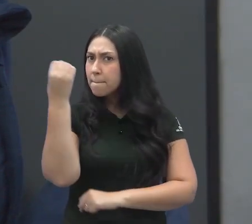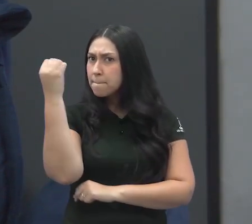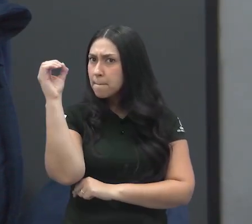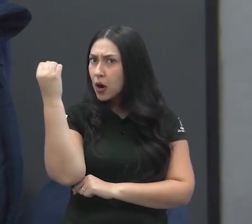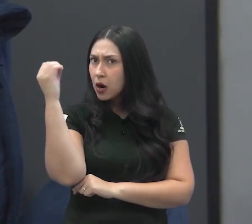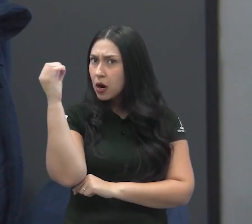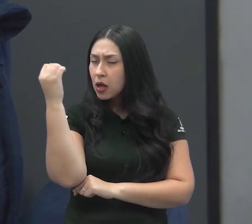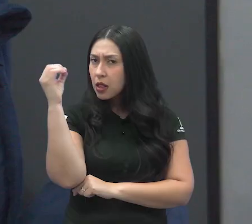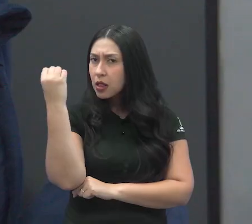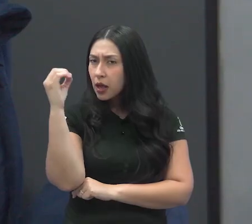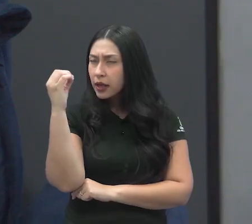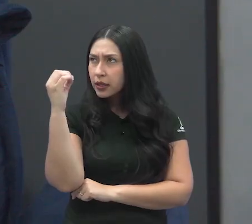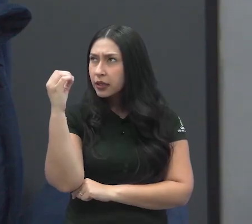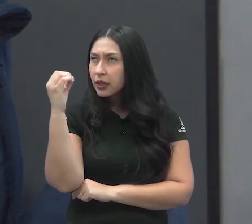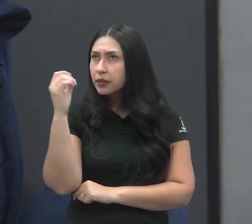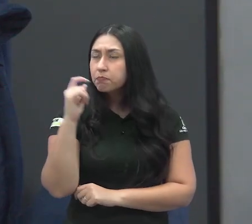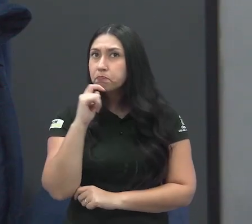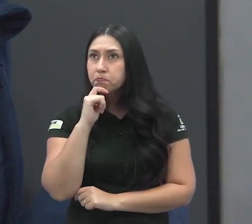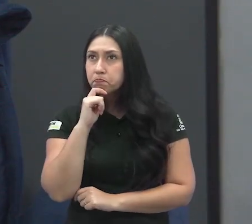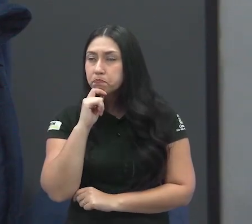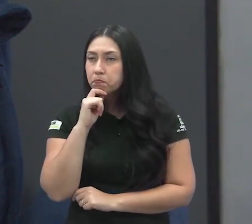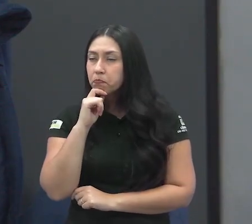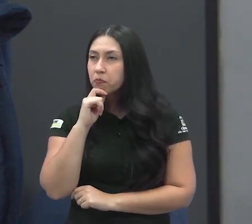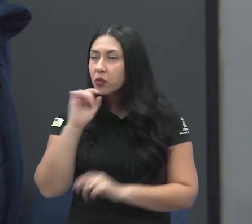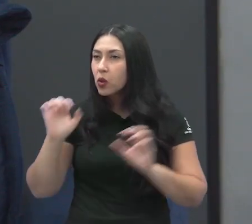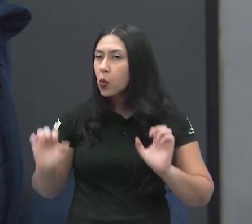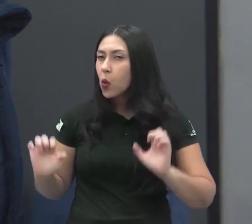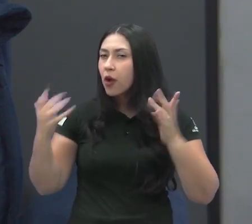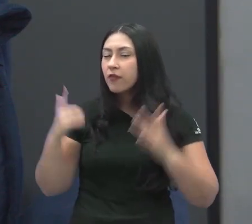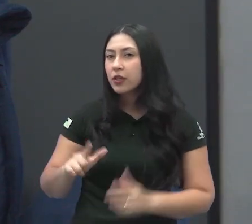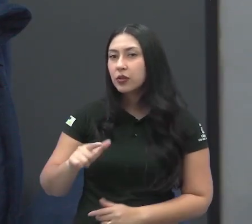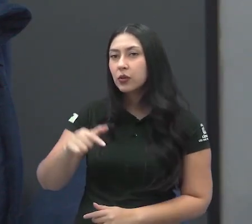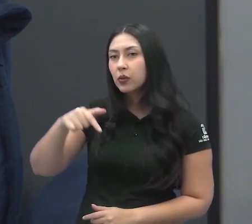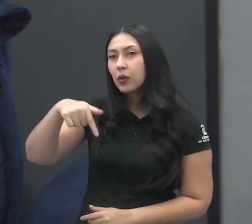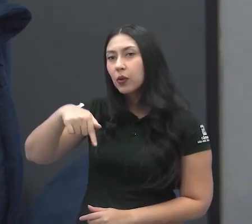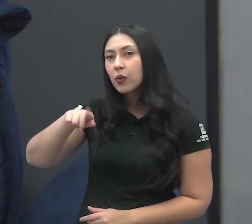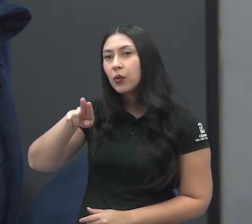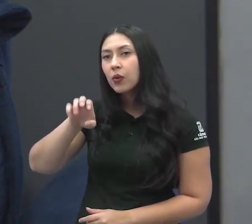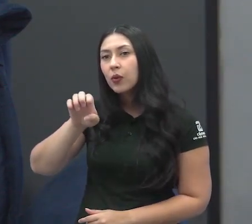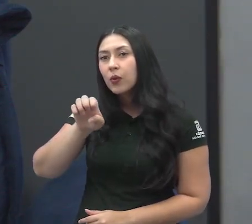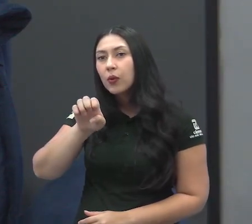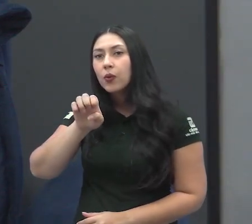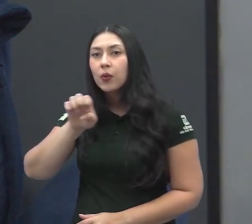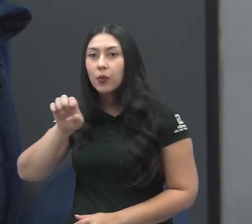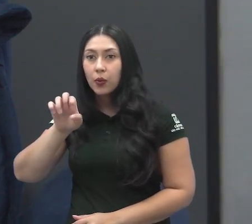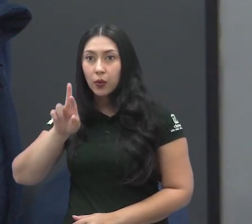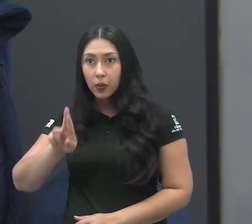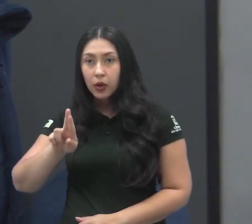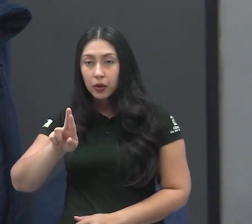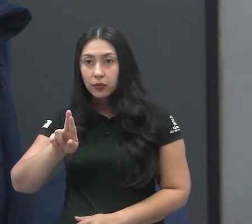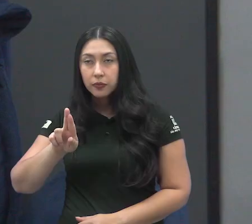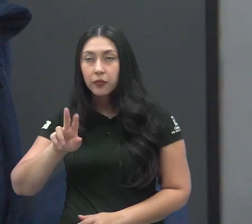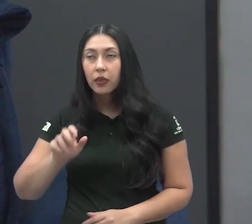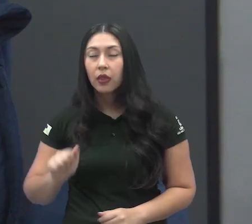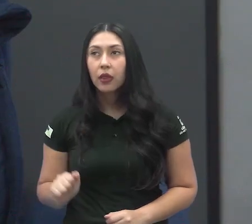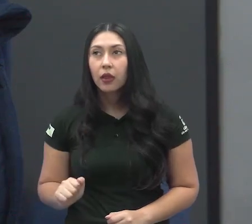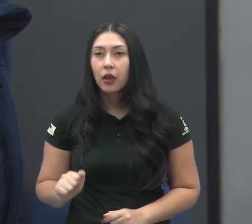Alegre, que eles chamavam de uma exposição queer, né? O que é isso?